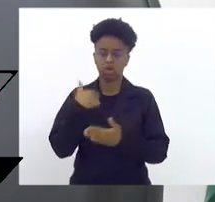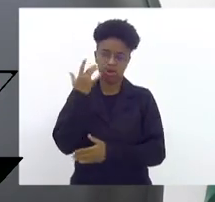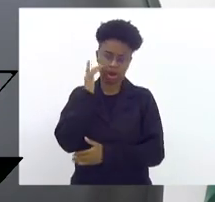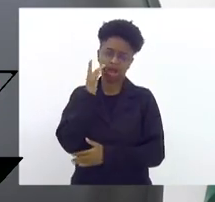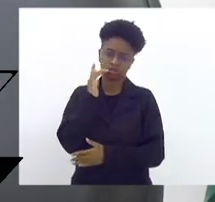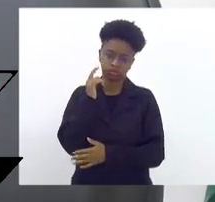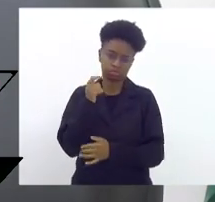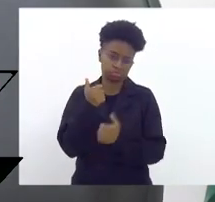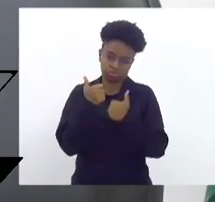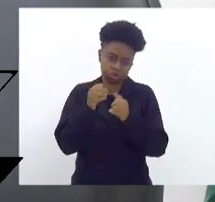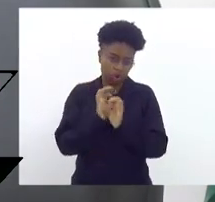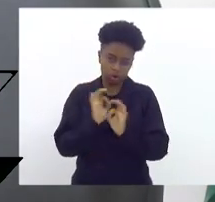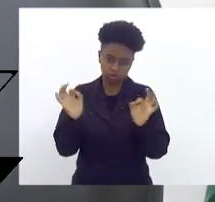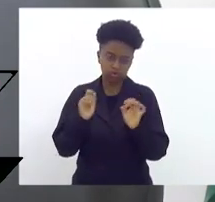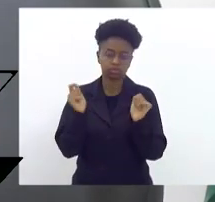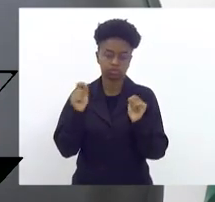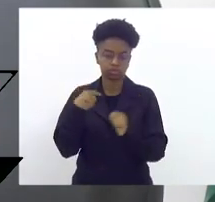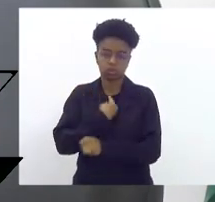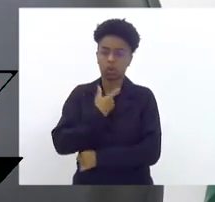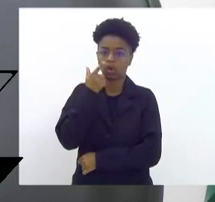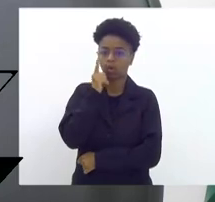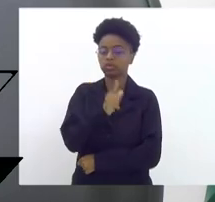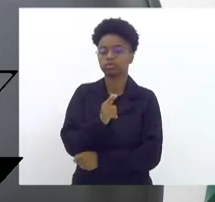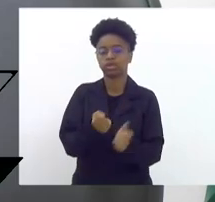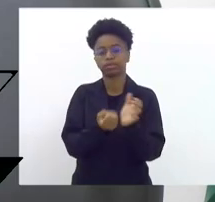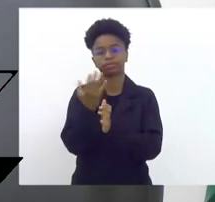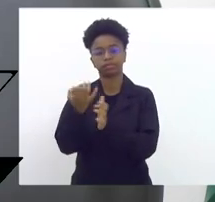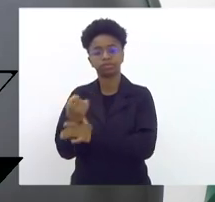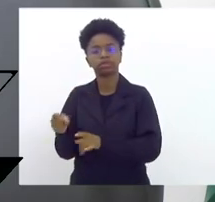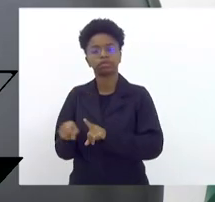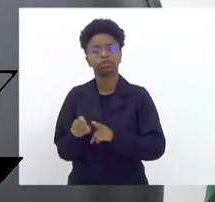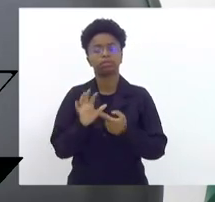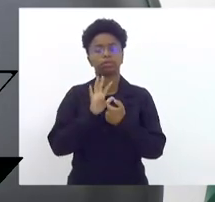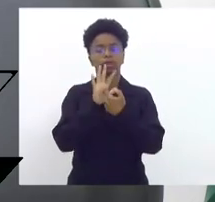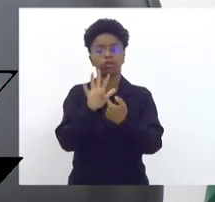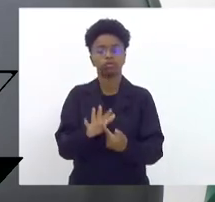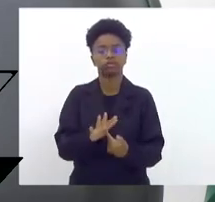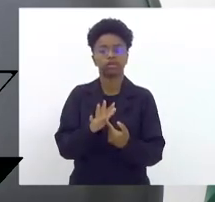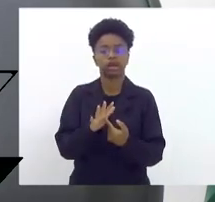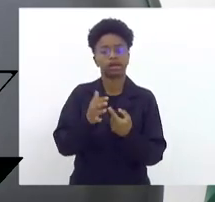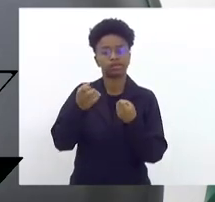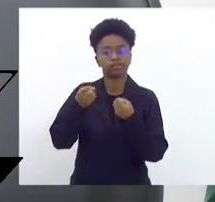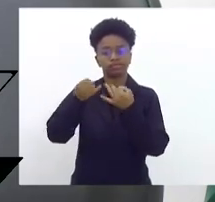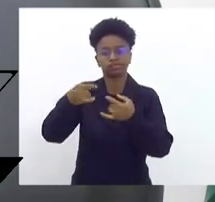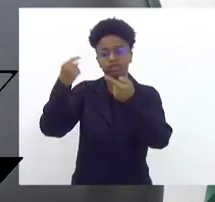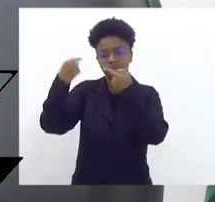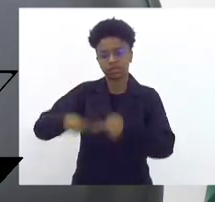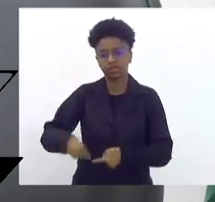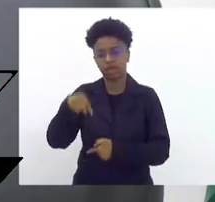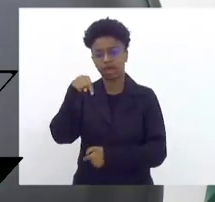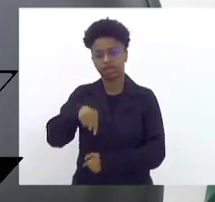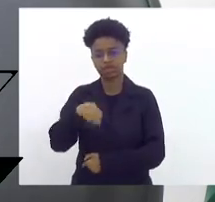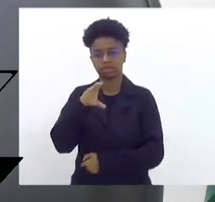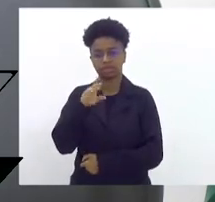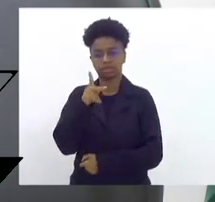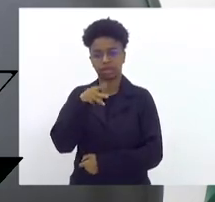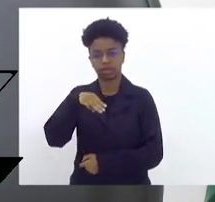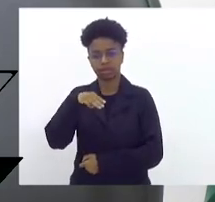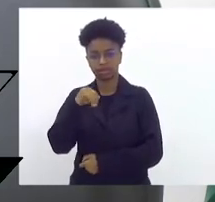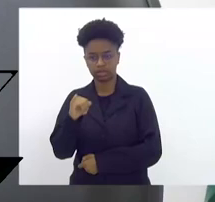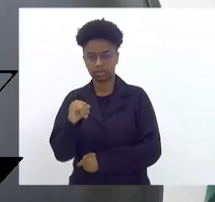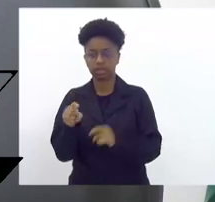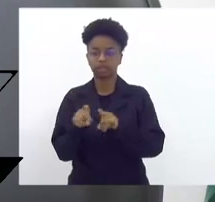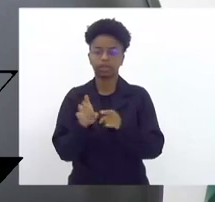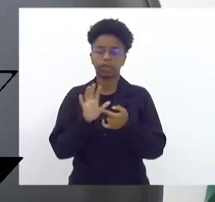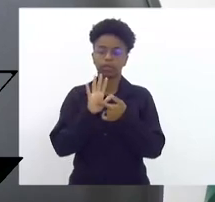dá conta da gente produzir e jogar a luz a esse desafio nosso aqui na cpmi que é demonstrar